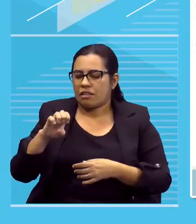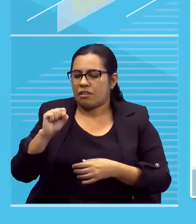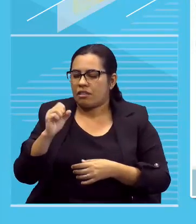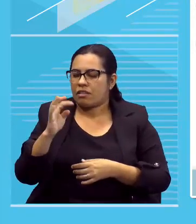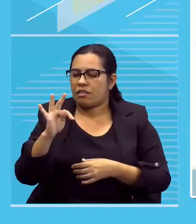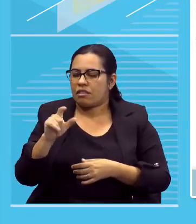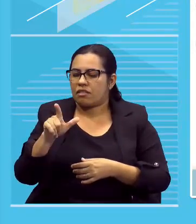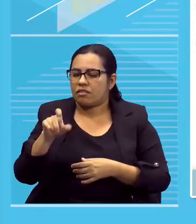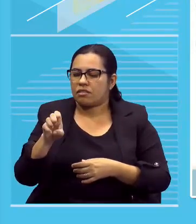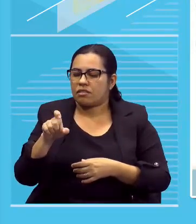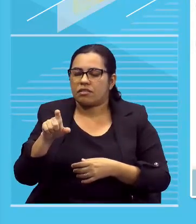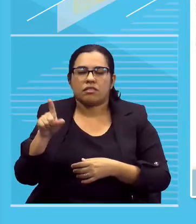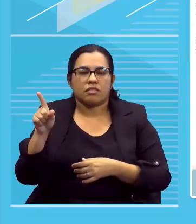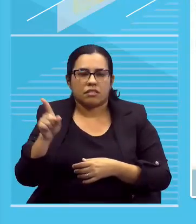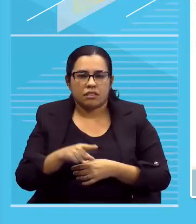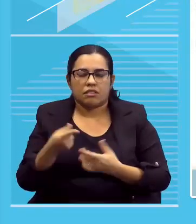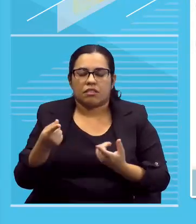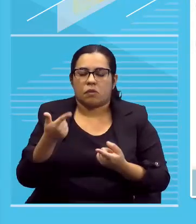Sadia